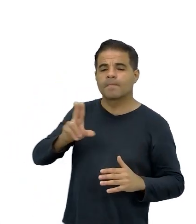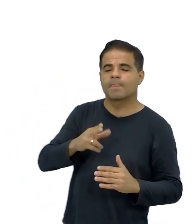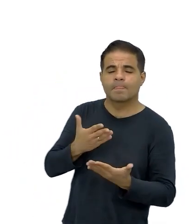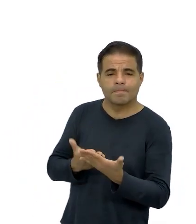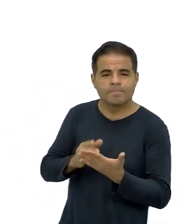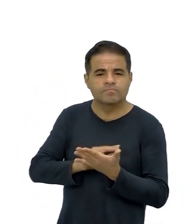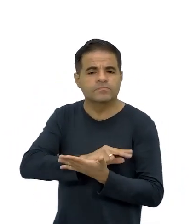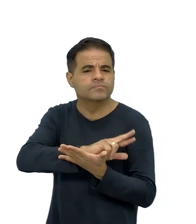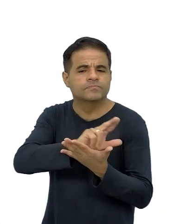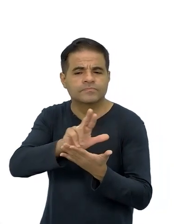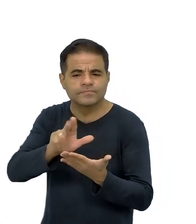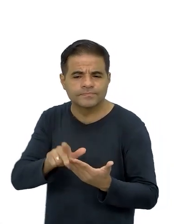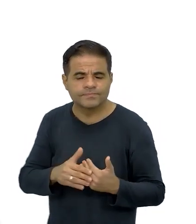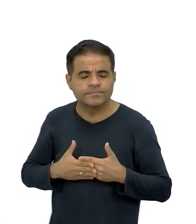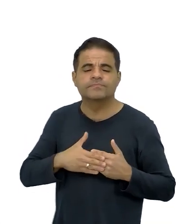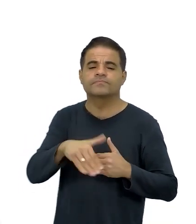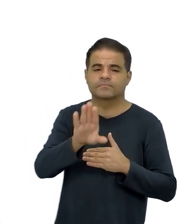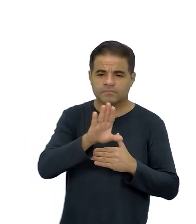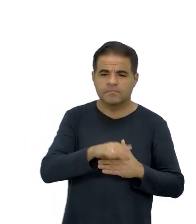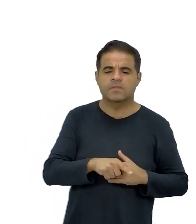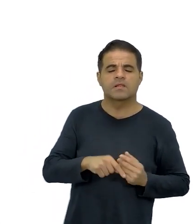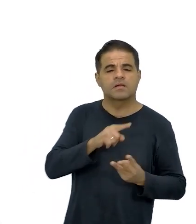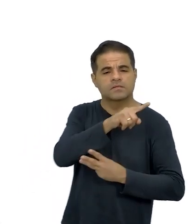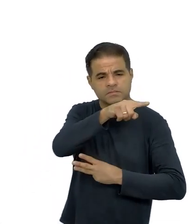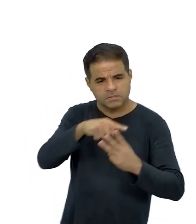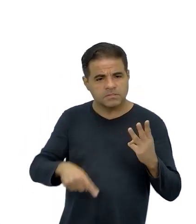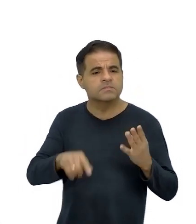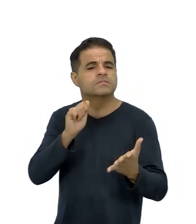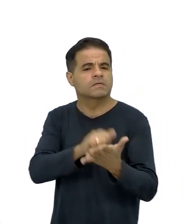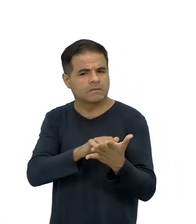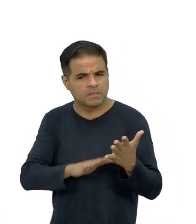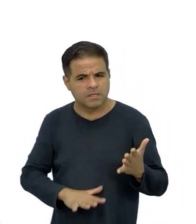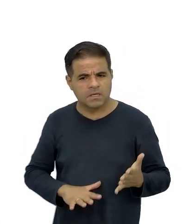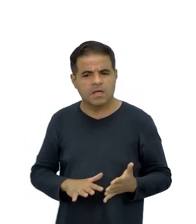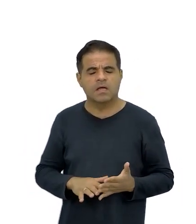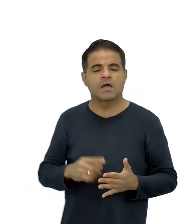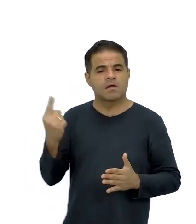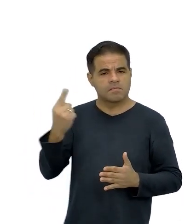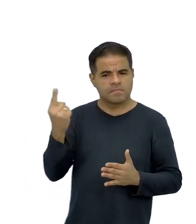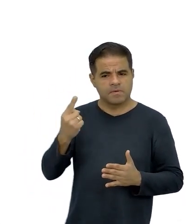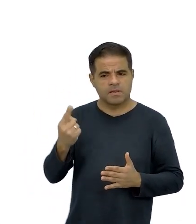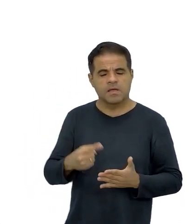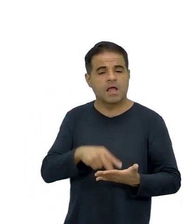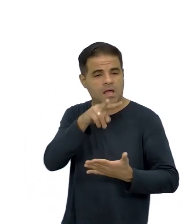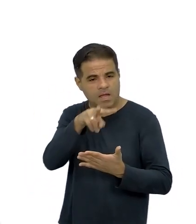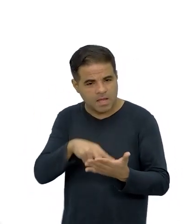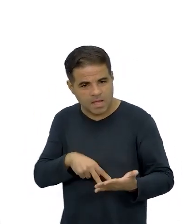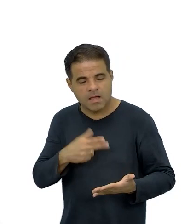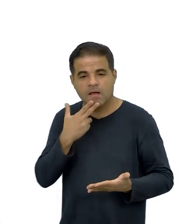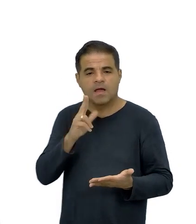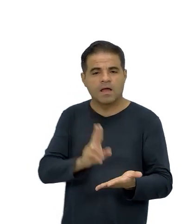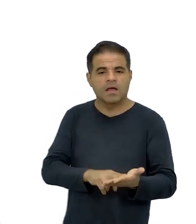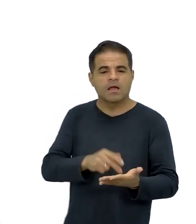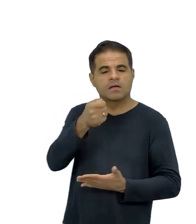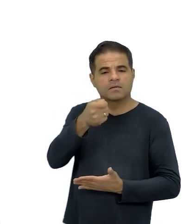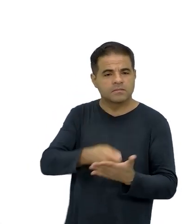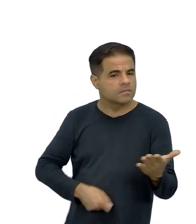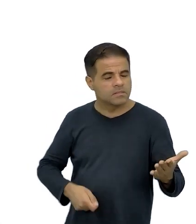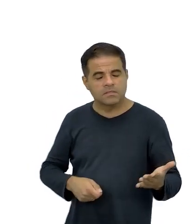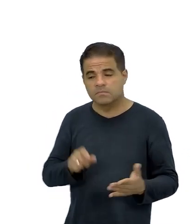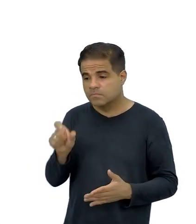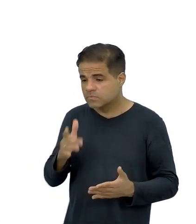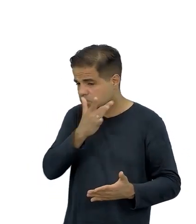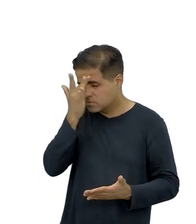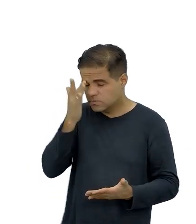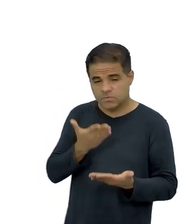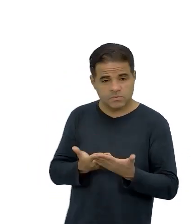em diferentes gêneros, são 3 atividades. A primeira, ler a carta escrita por um